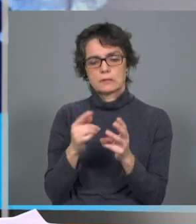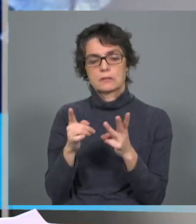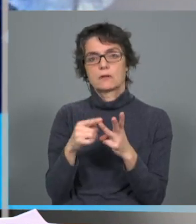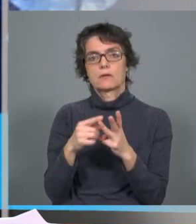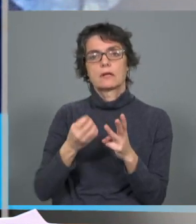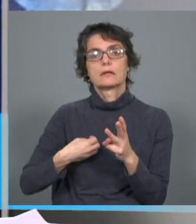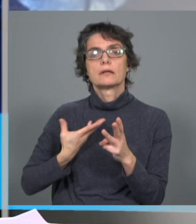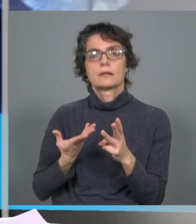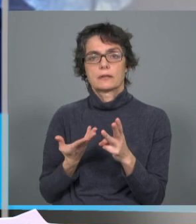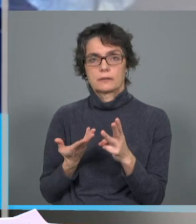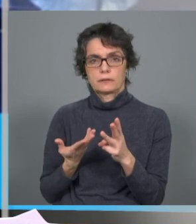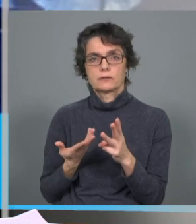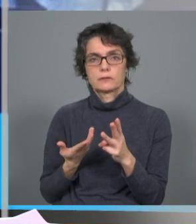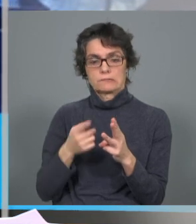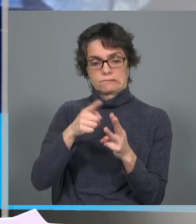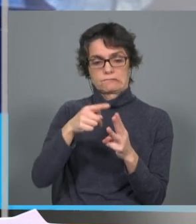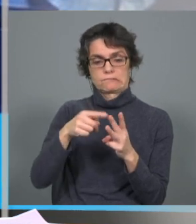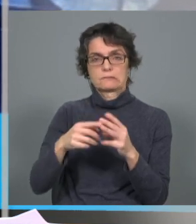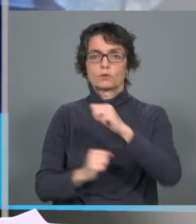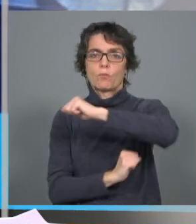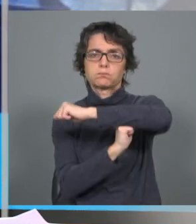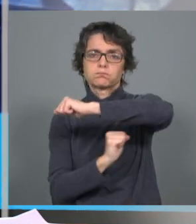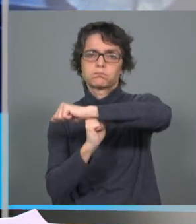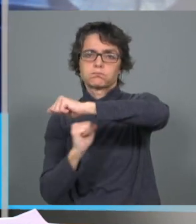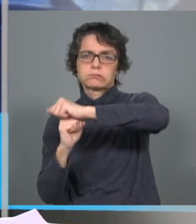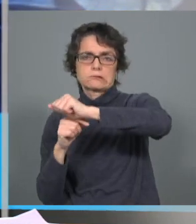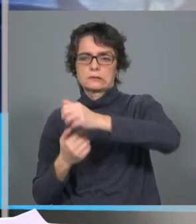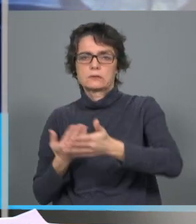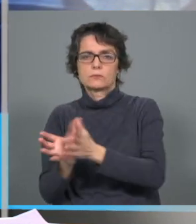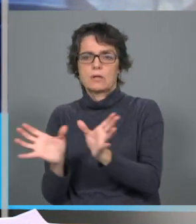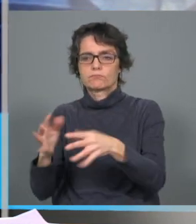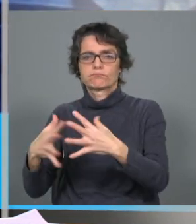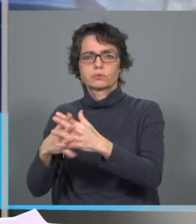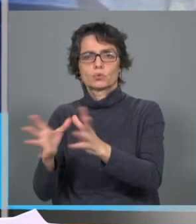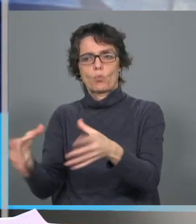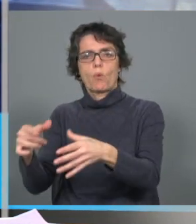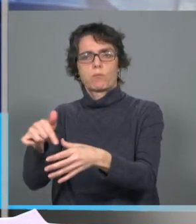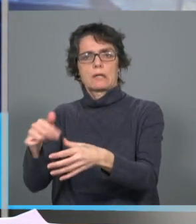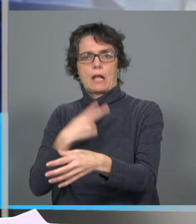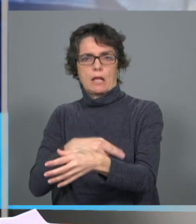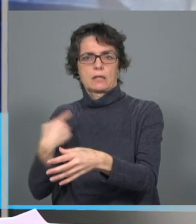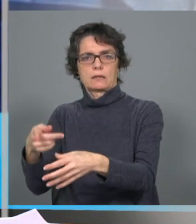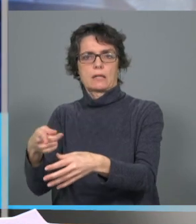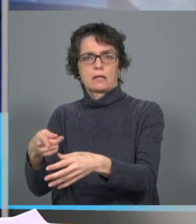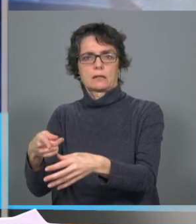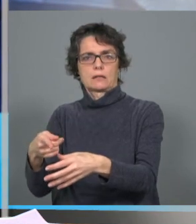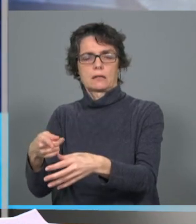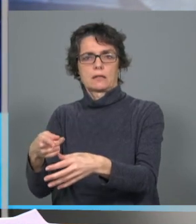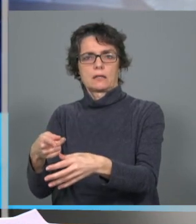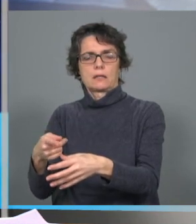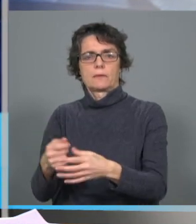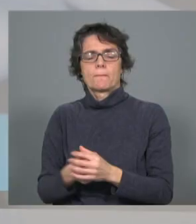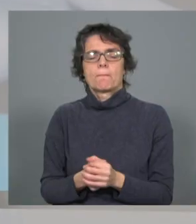caridade. Sem estas três pernas não há comunidade, não é? Uma comunidade só se faz quando a caridade é um dos